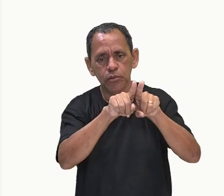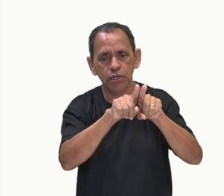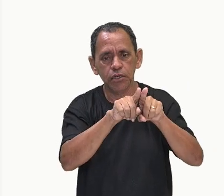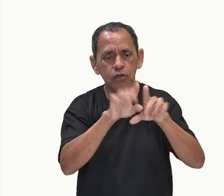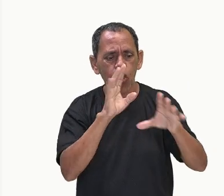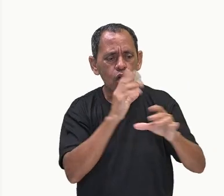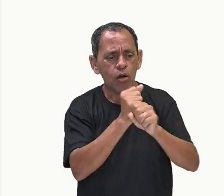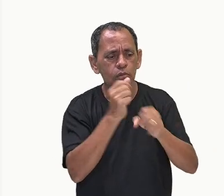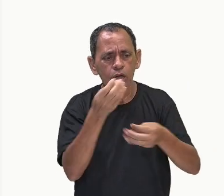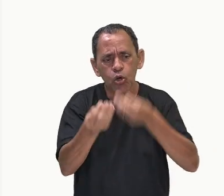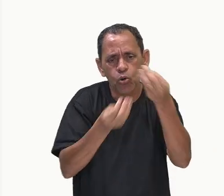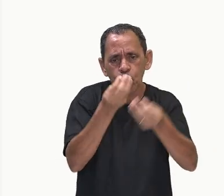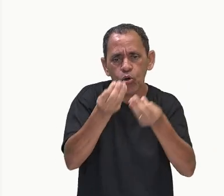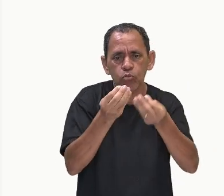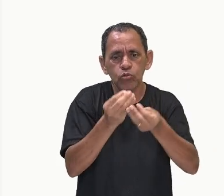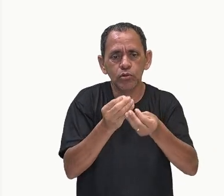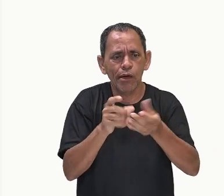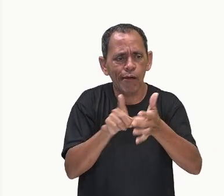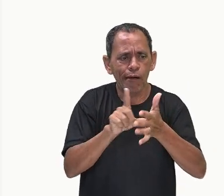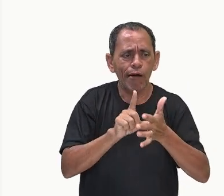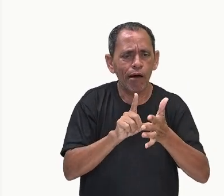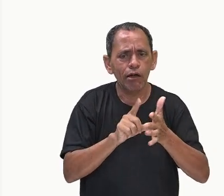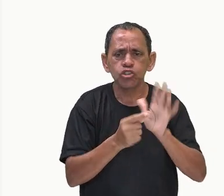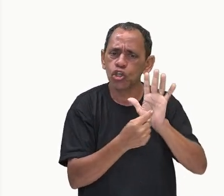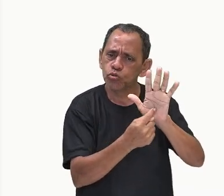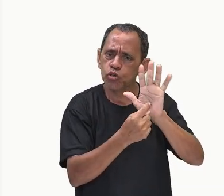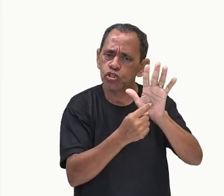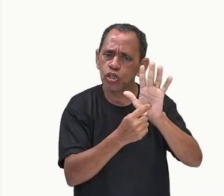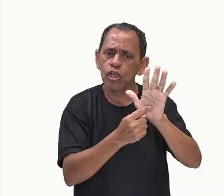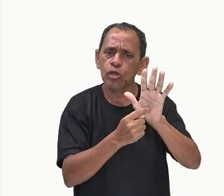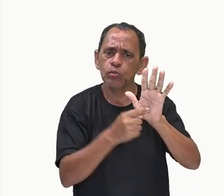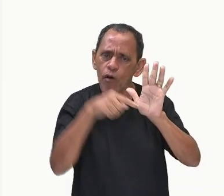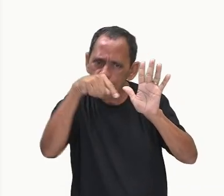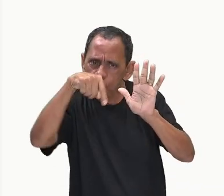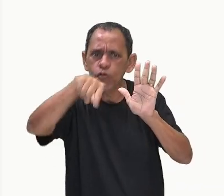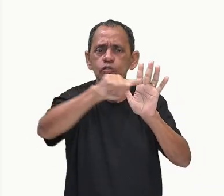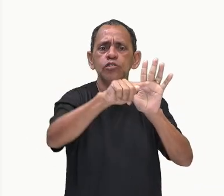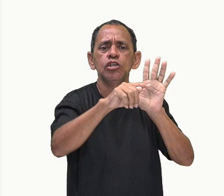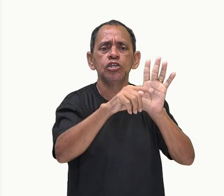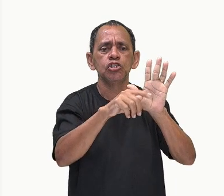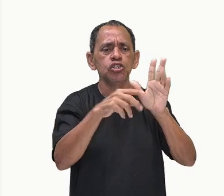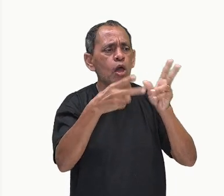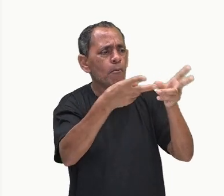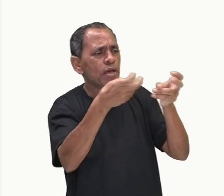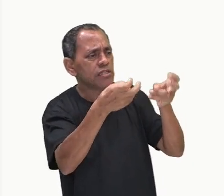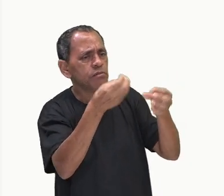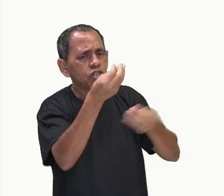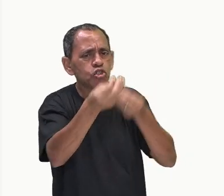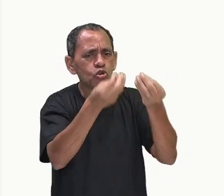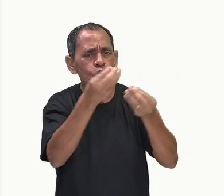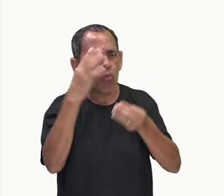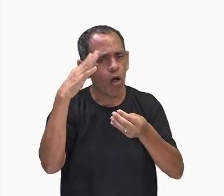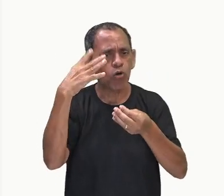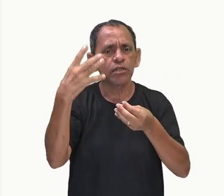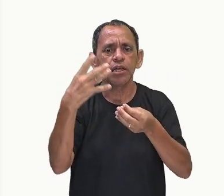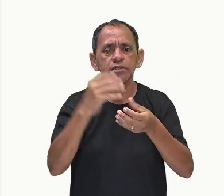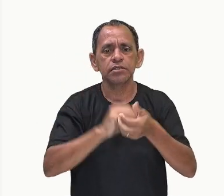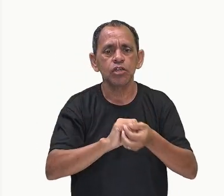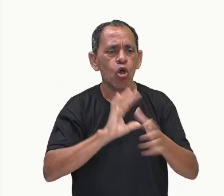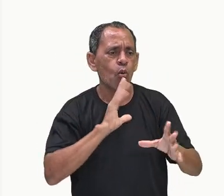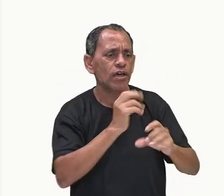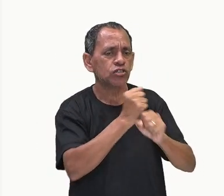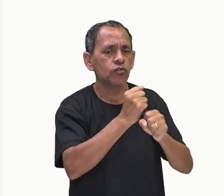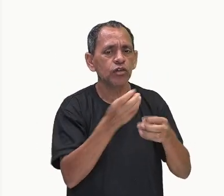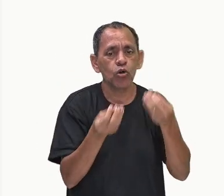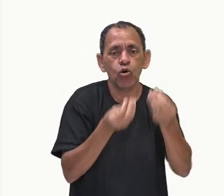bom? Só para a gente lembrar como é que calcula a área lateral, ó. A área lateral é 2